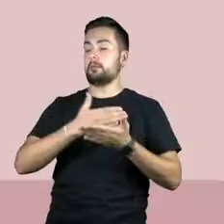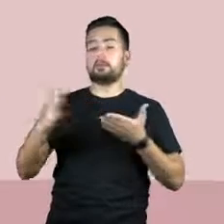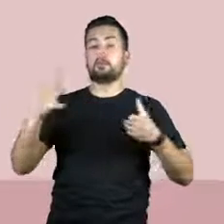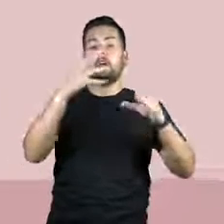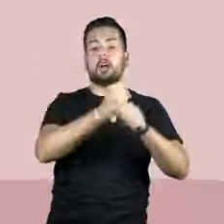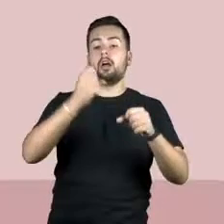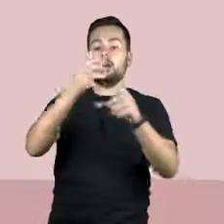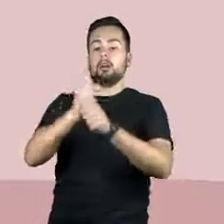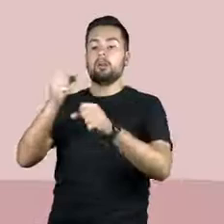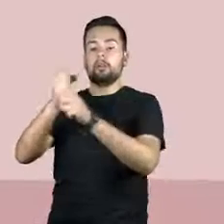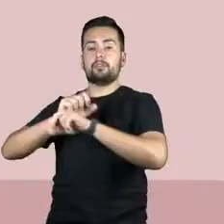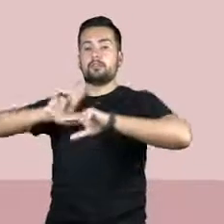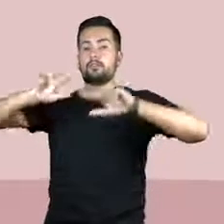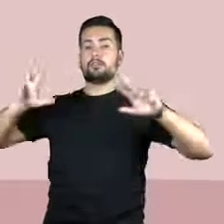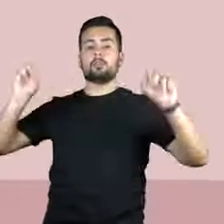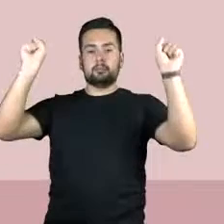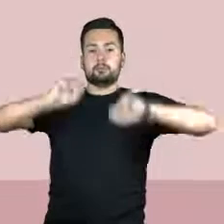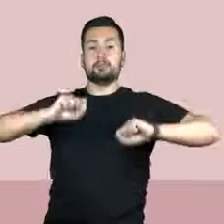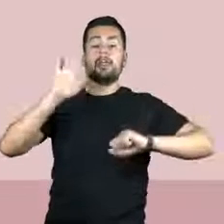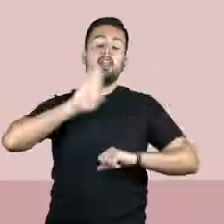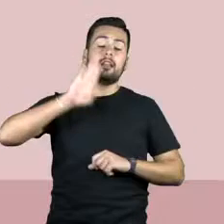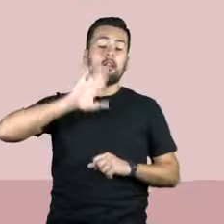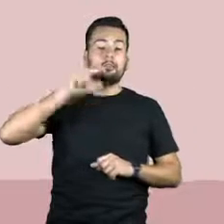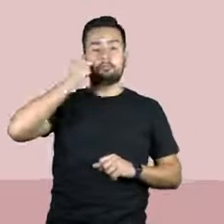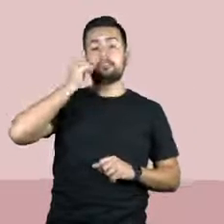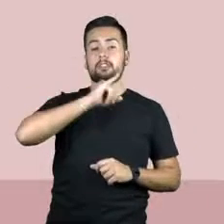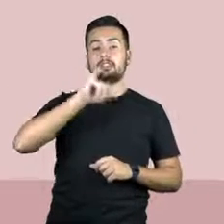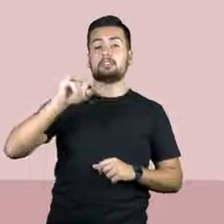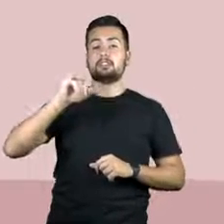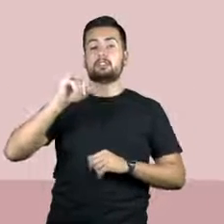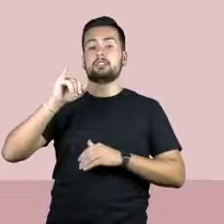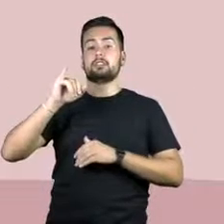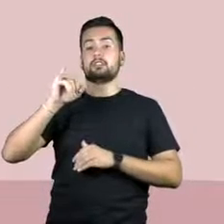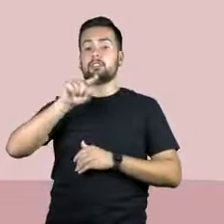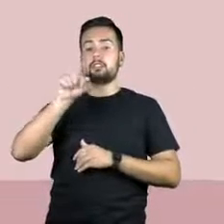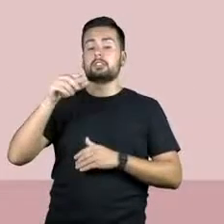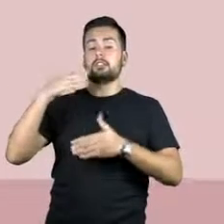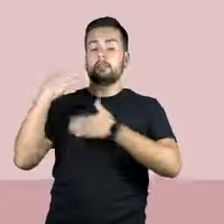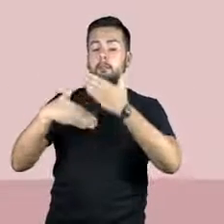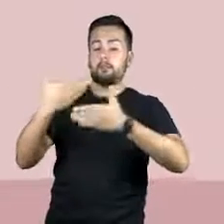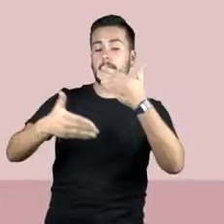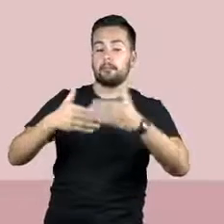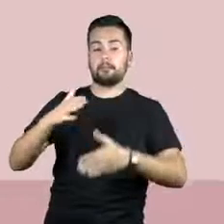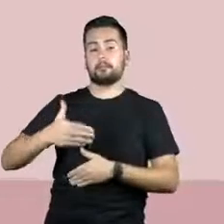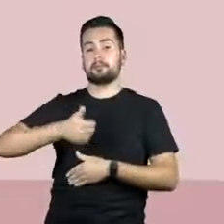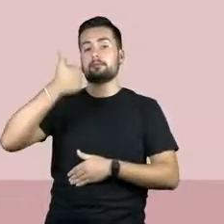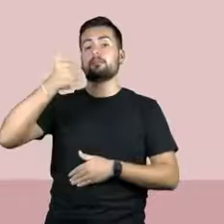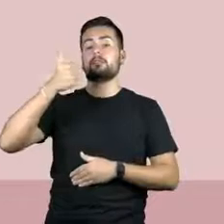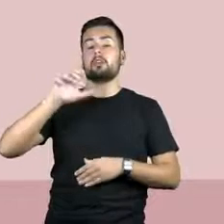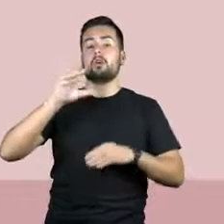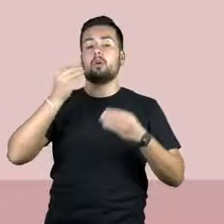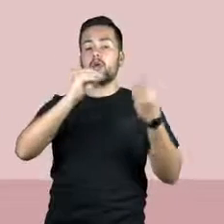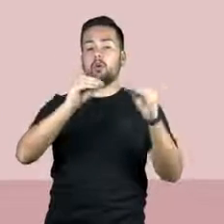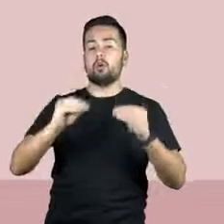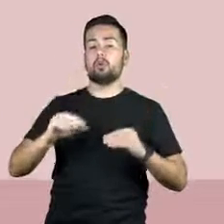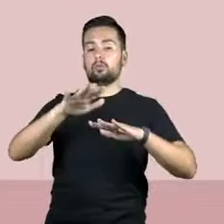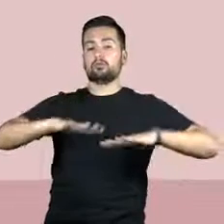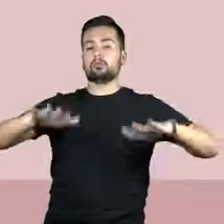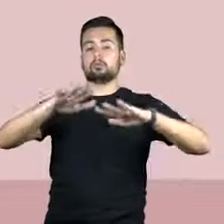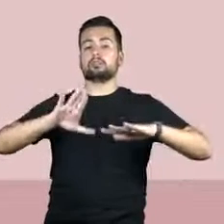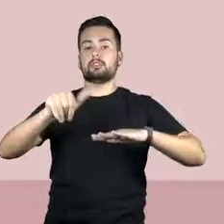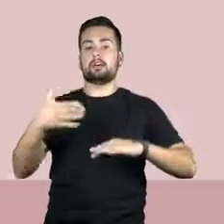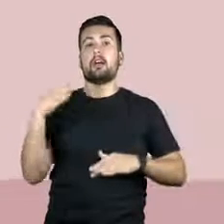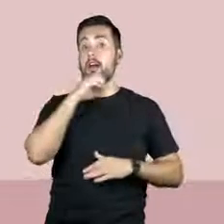diversas superfícies possíveis. É bem legal de ver, inclusive, esse processo de otimização. Né? Ele começa a colocar um monte de superfície ali e ele vai